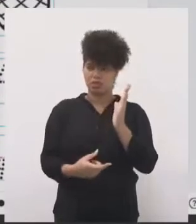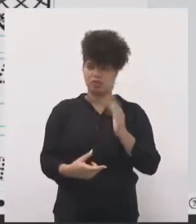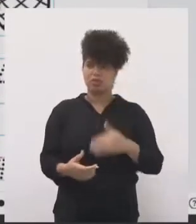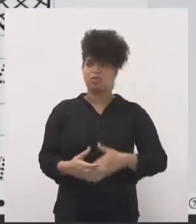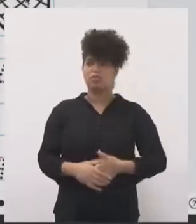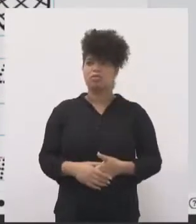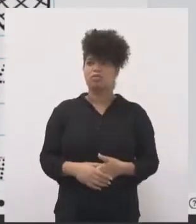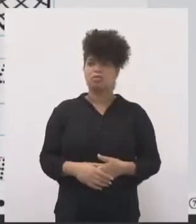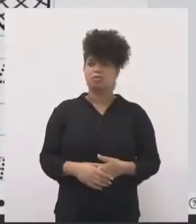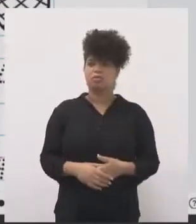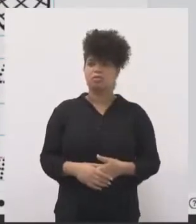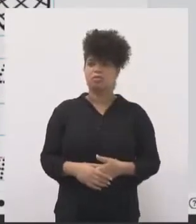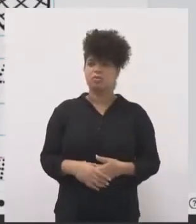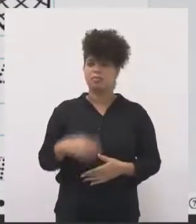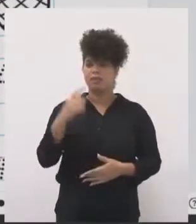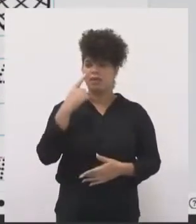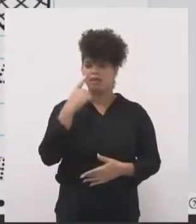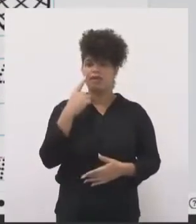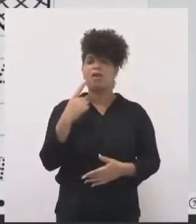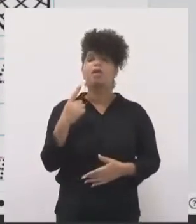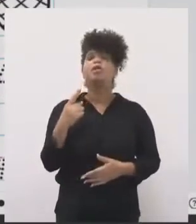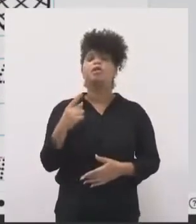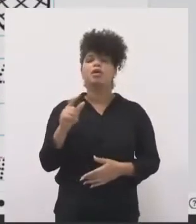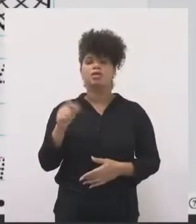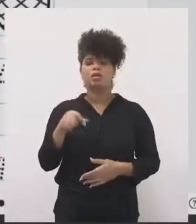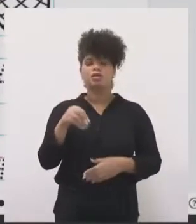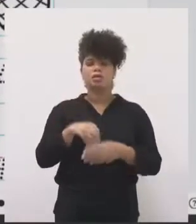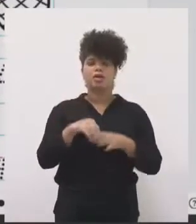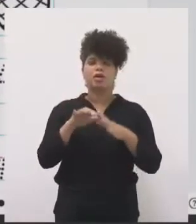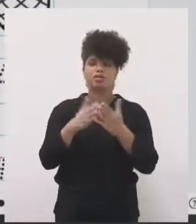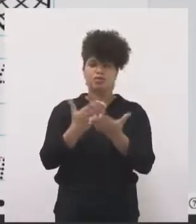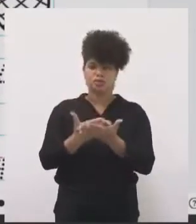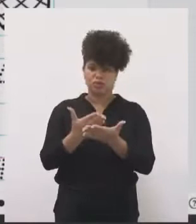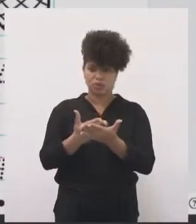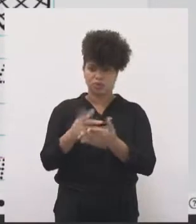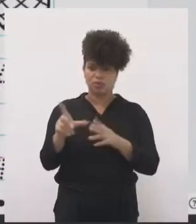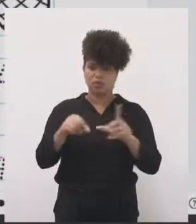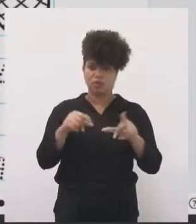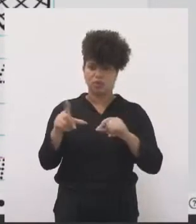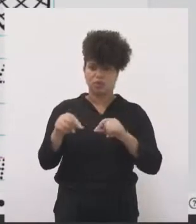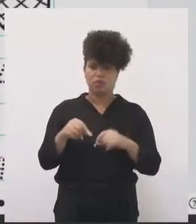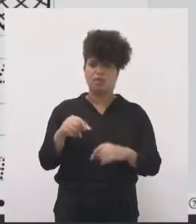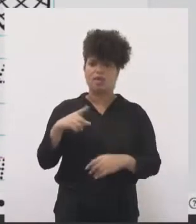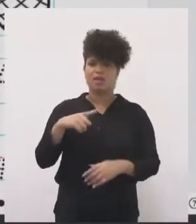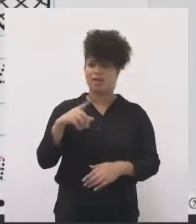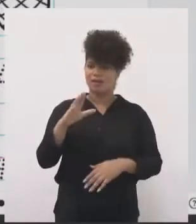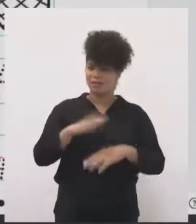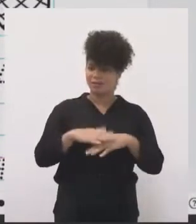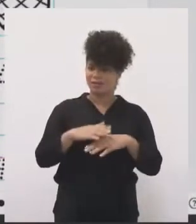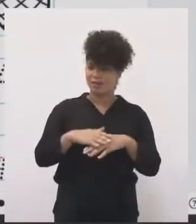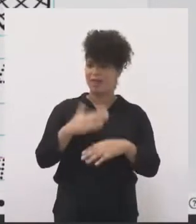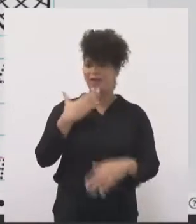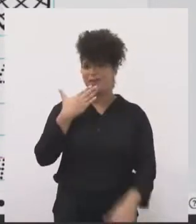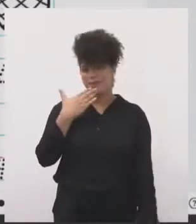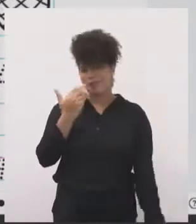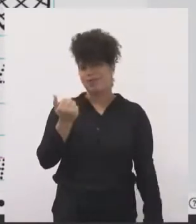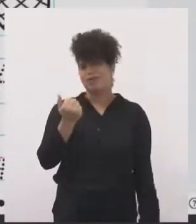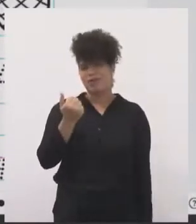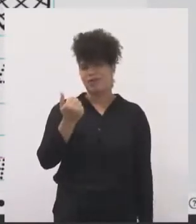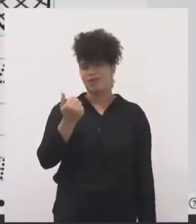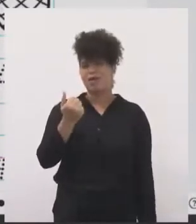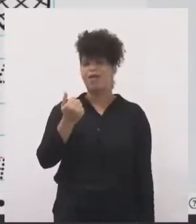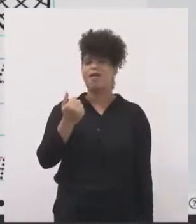letras, de repente seja mais interessante para aquela escola usar o elemento em preto e branco do que um elemento colorido. Então, tem aqui